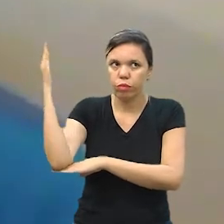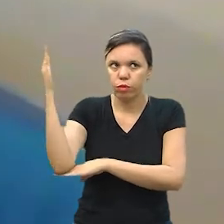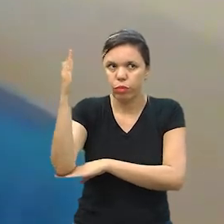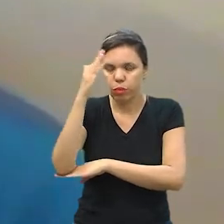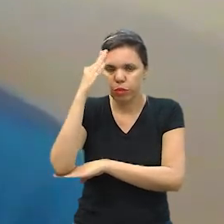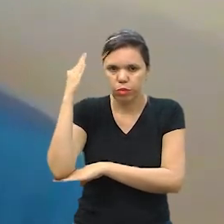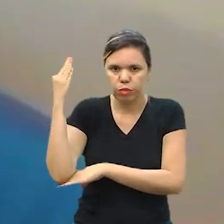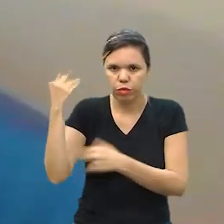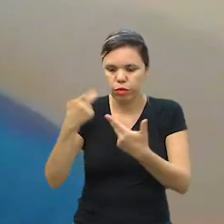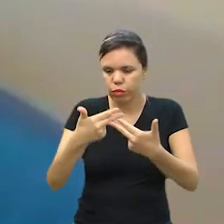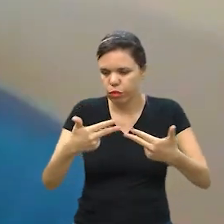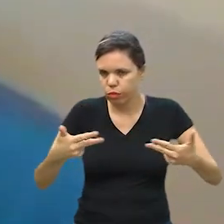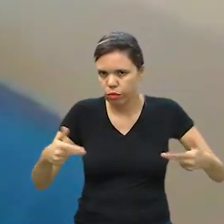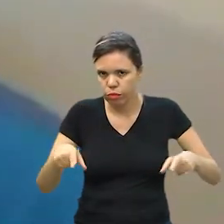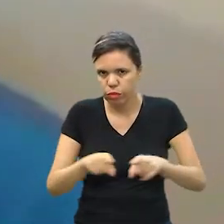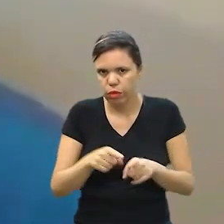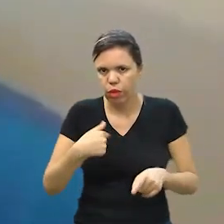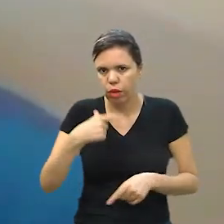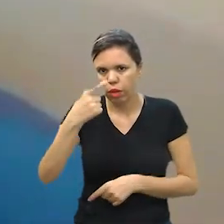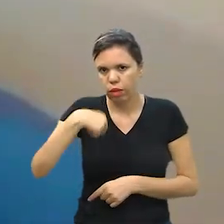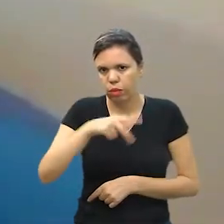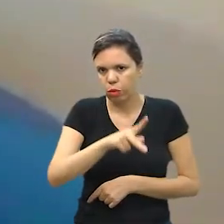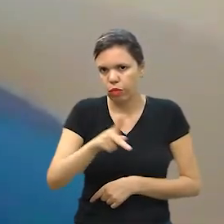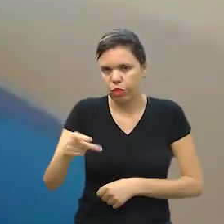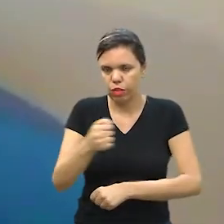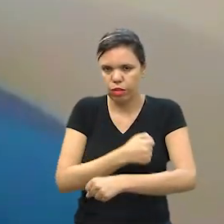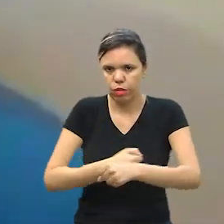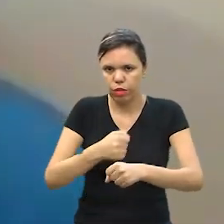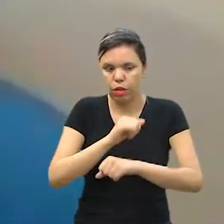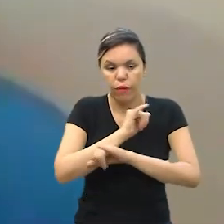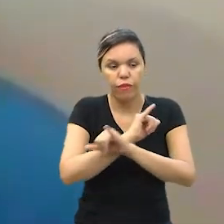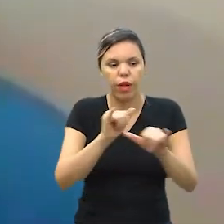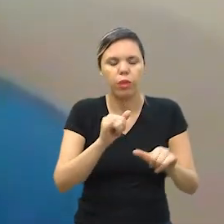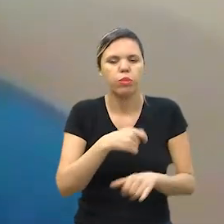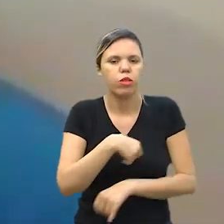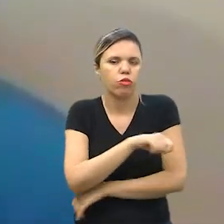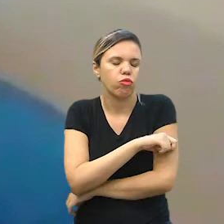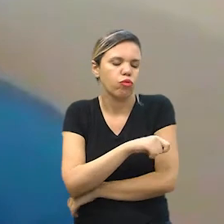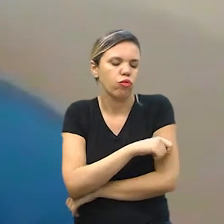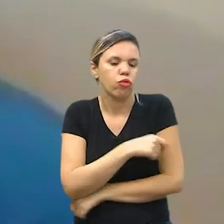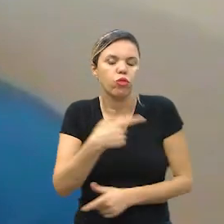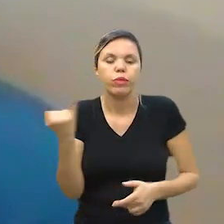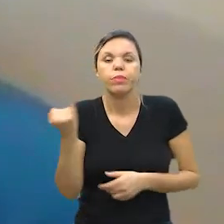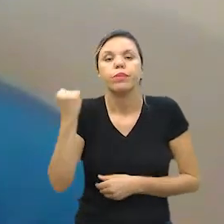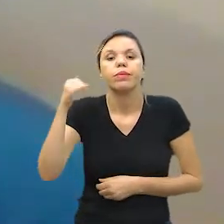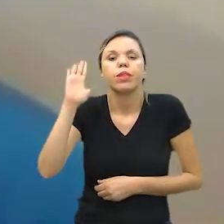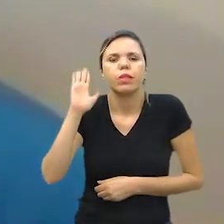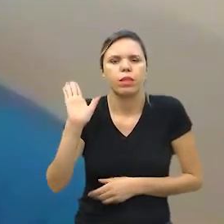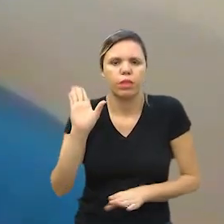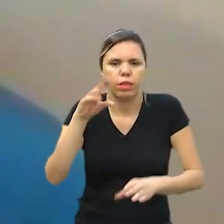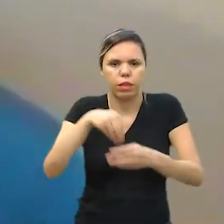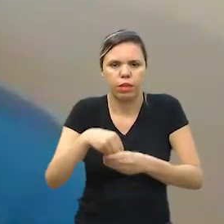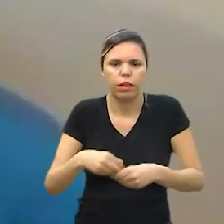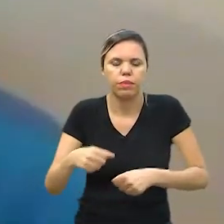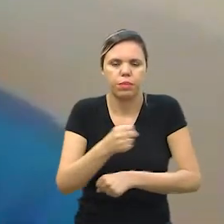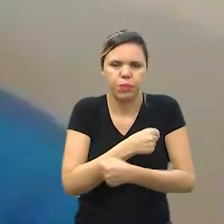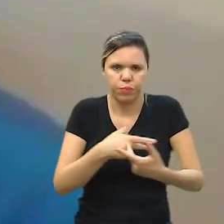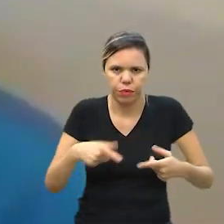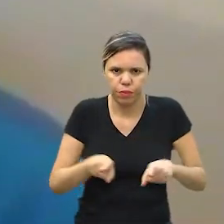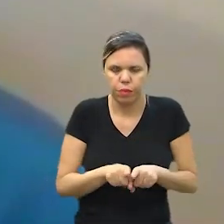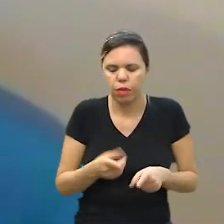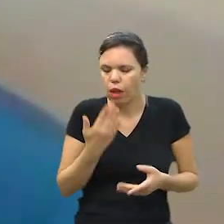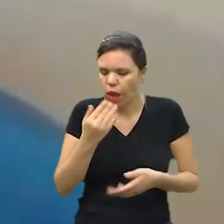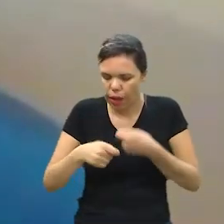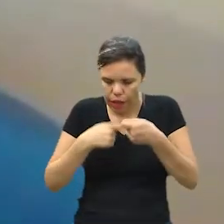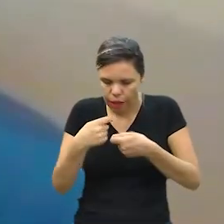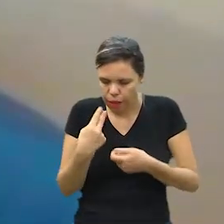das espécies, né? E eu sou professor de gastronomia, eu falo muito com os meus alunos. Tem coisa mais importante dentro da gastronomia,